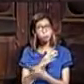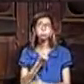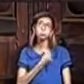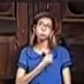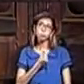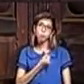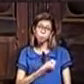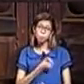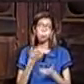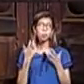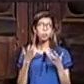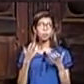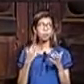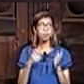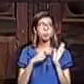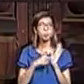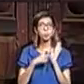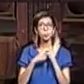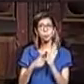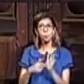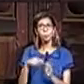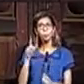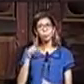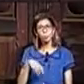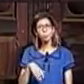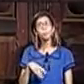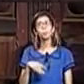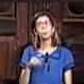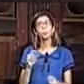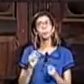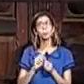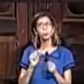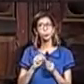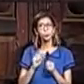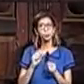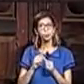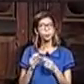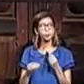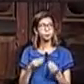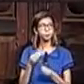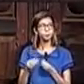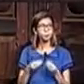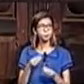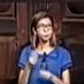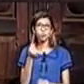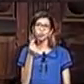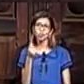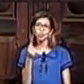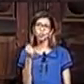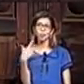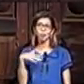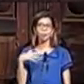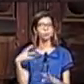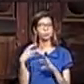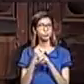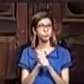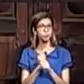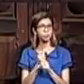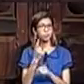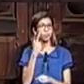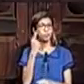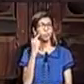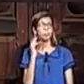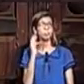de colocar que fazem parte da LOA, gastos previstos e que nós